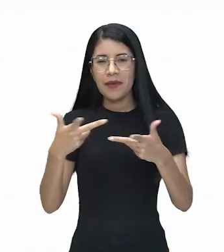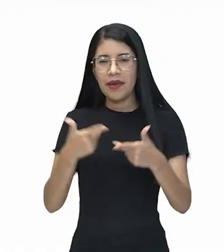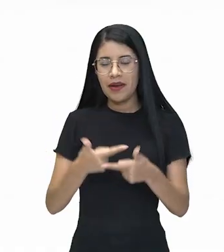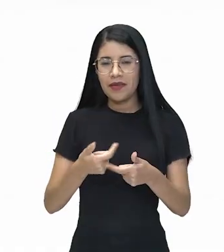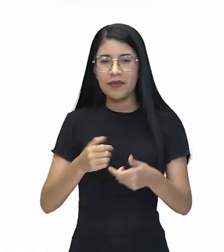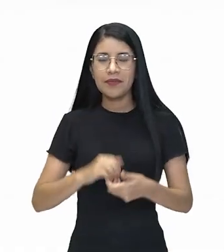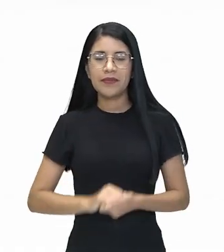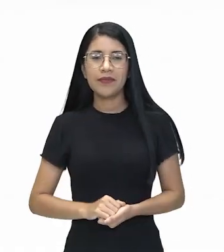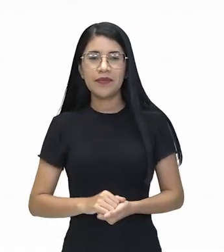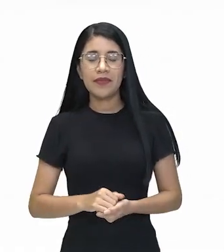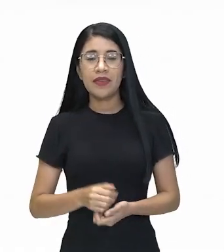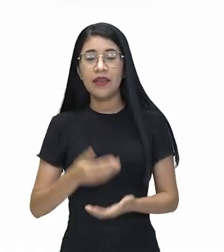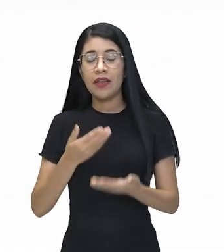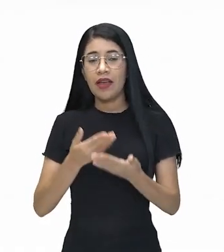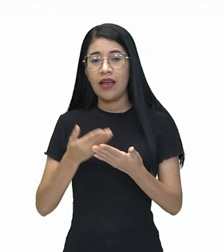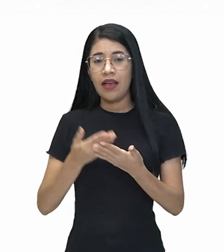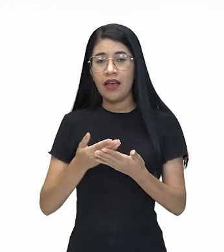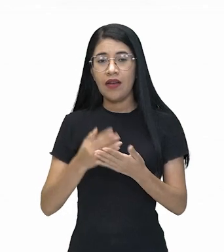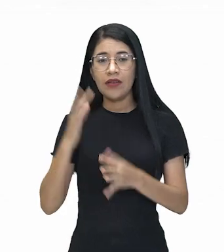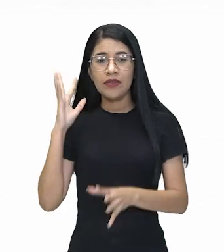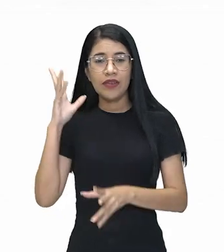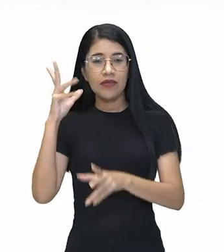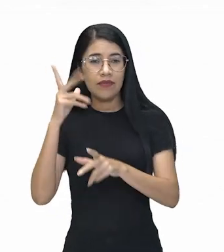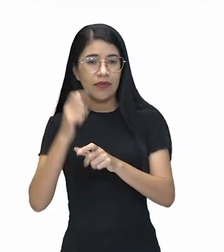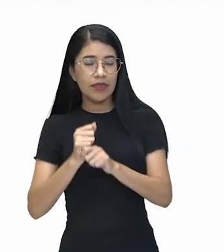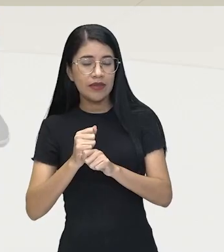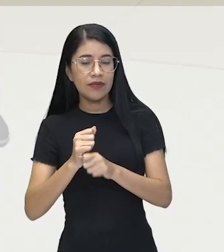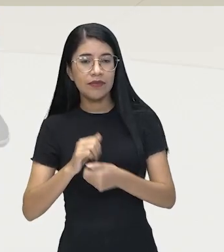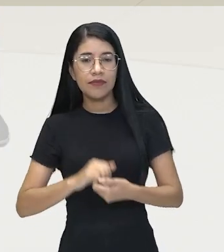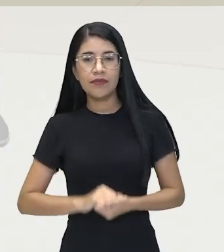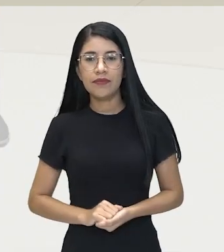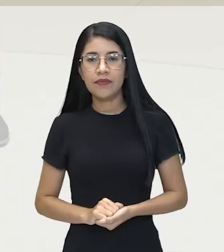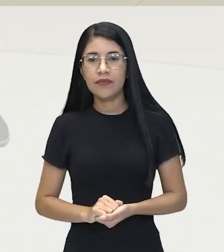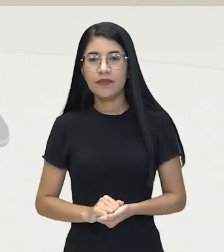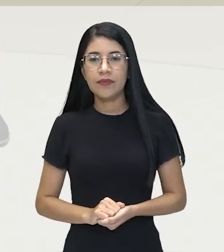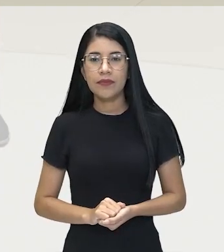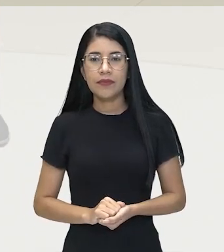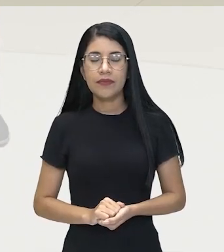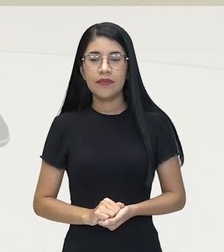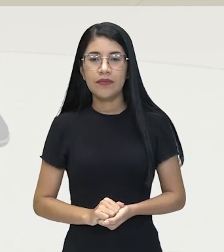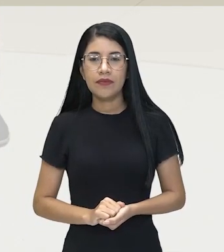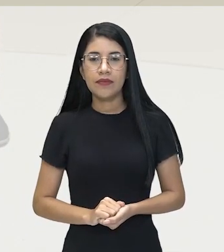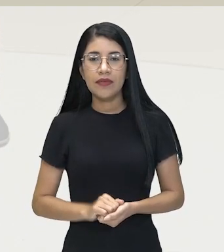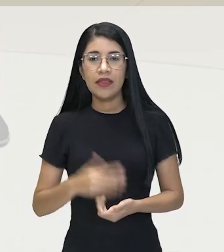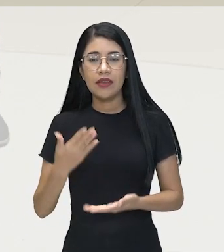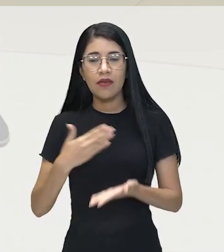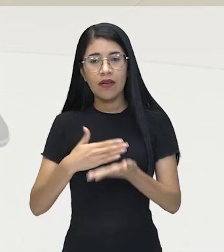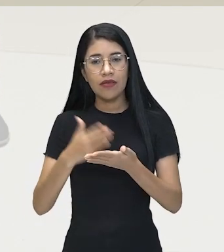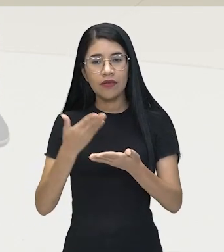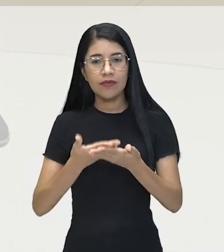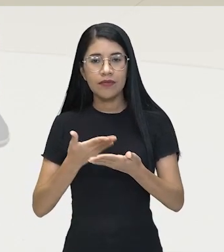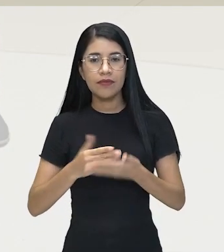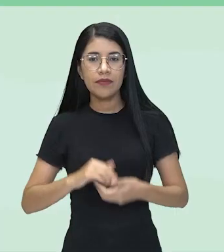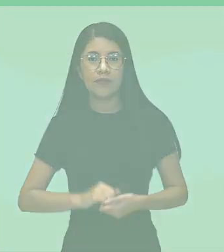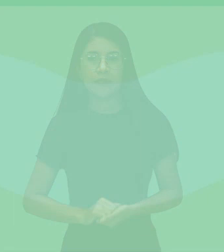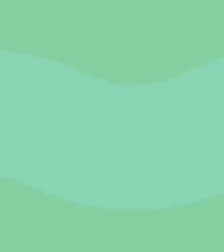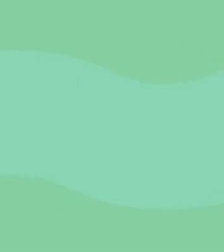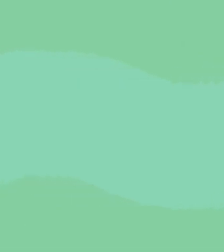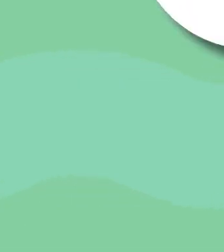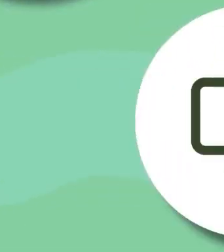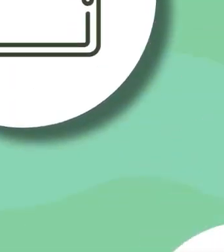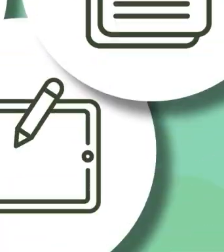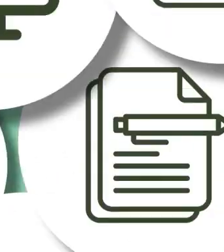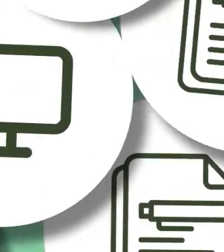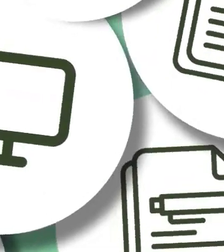maravilhosa. Aula, revisão e avaliação. Então, vamos à nossa aula.